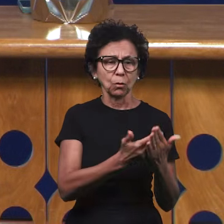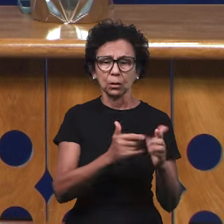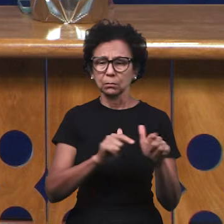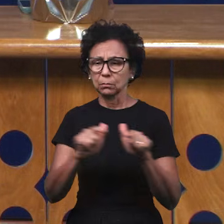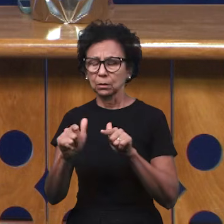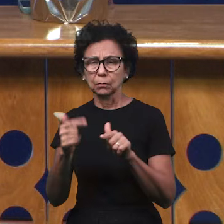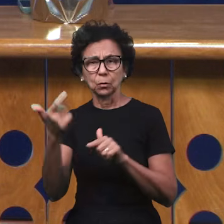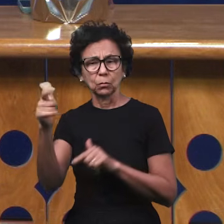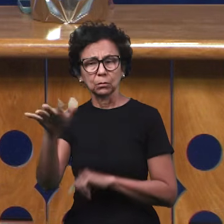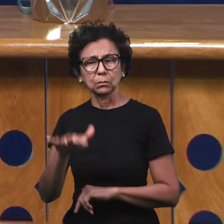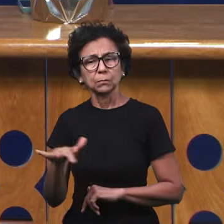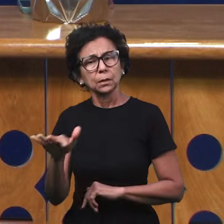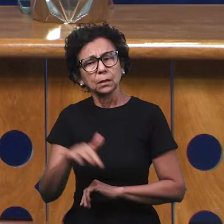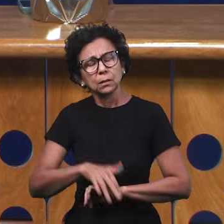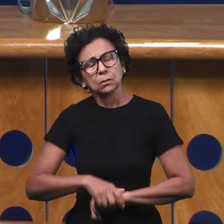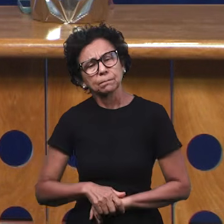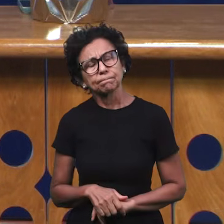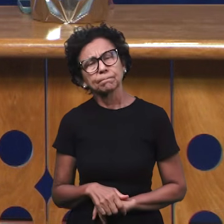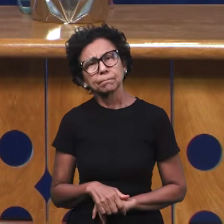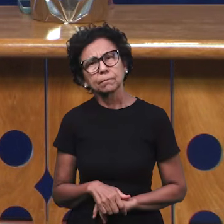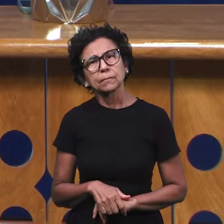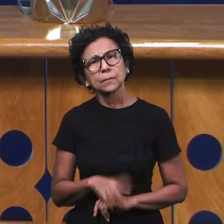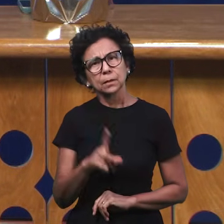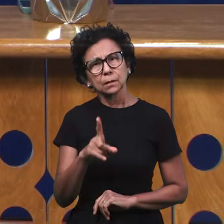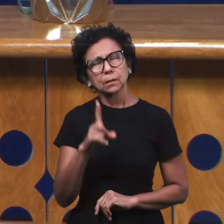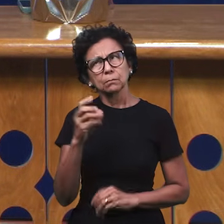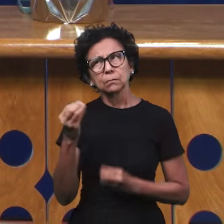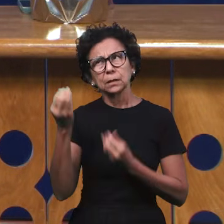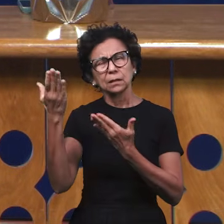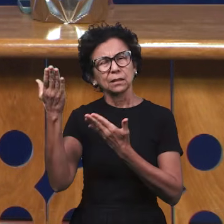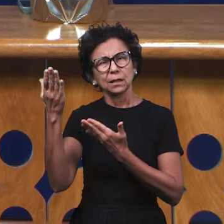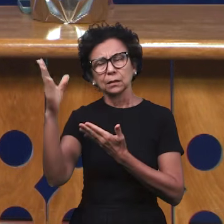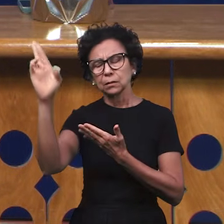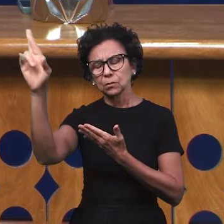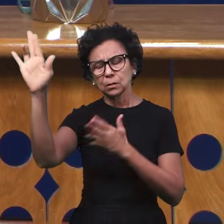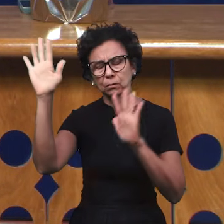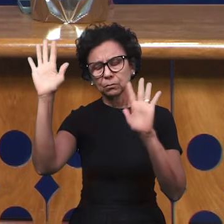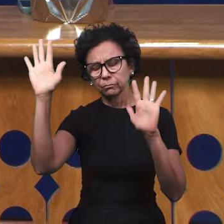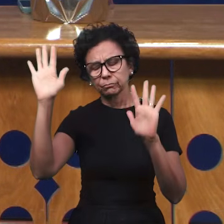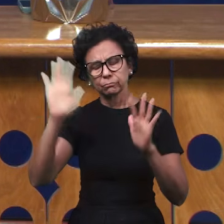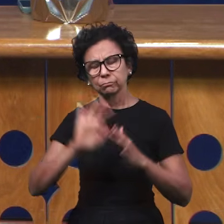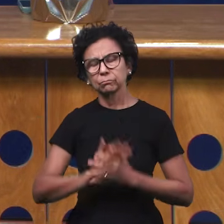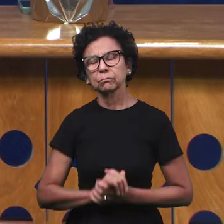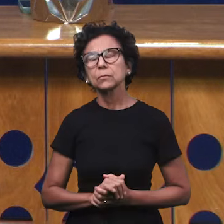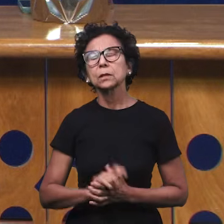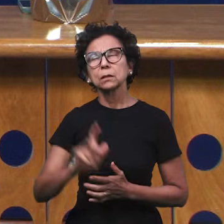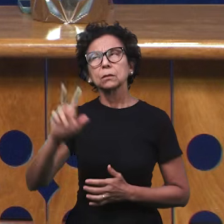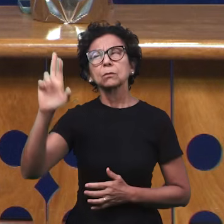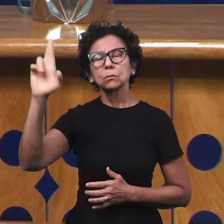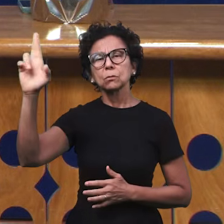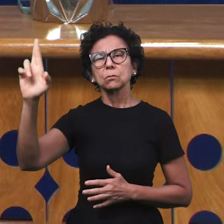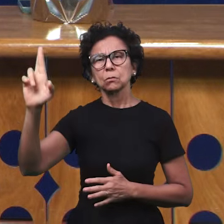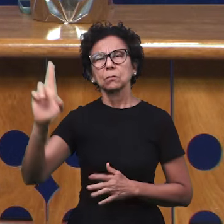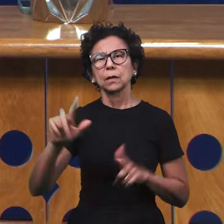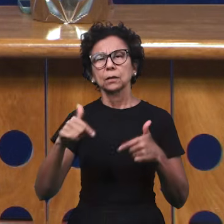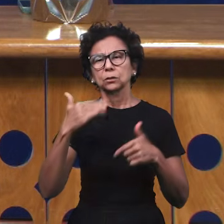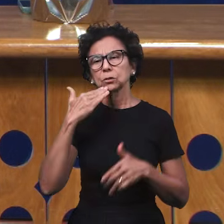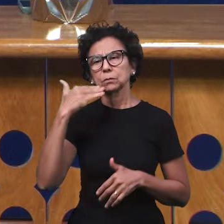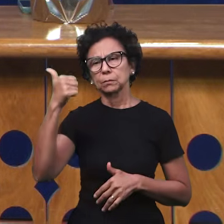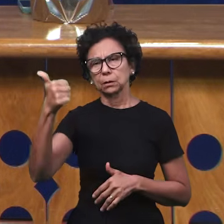venha ocorrer, não, coloque isso na conta do Senhor. Coloque isso diante do Senhor. E o Senhor vai fazer o melhor por